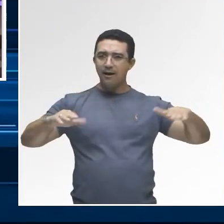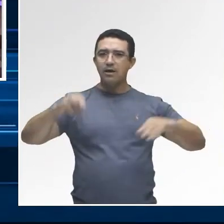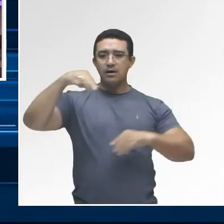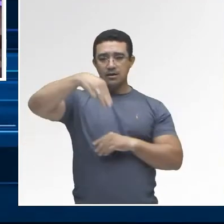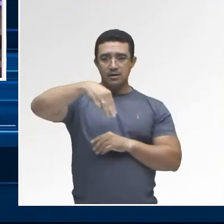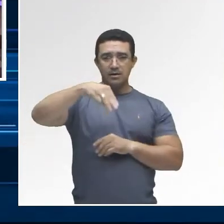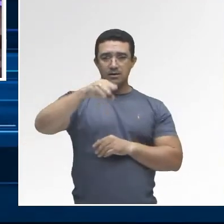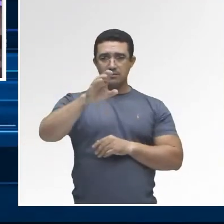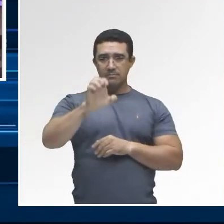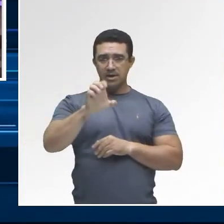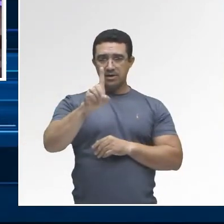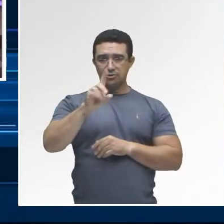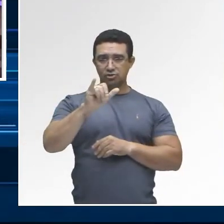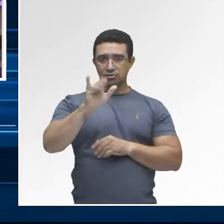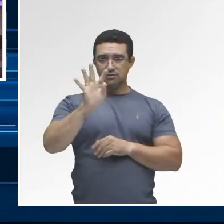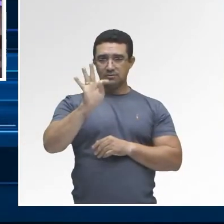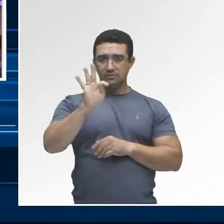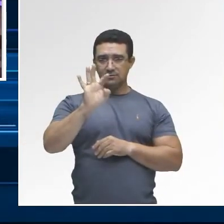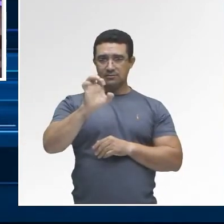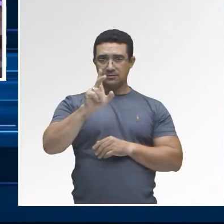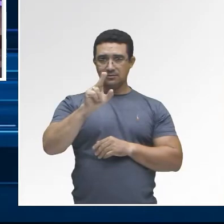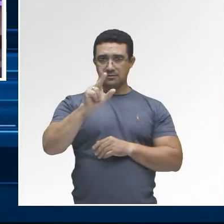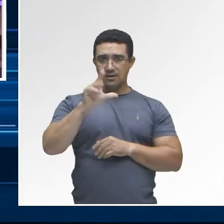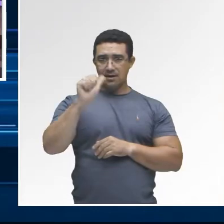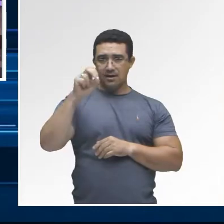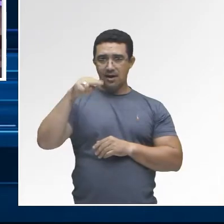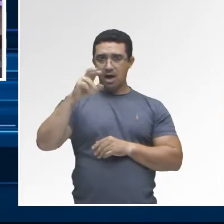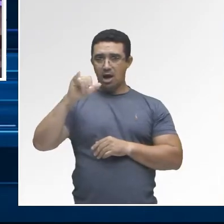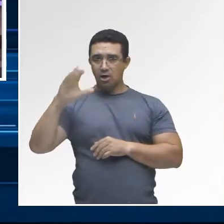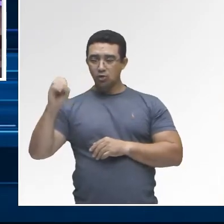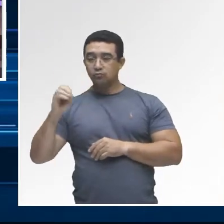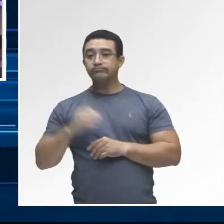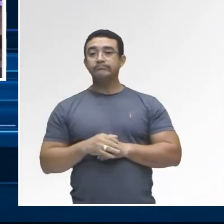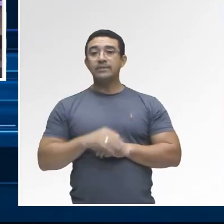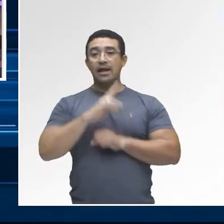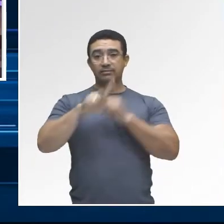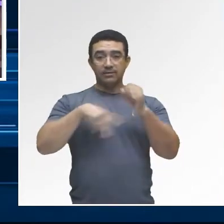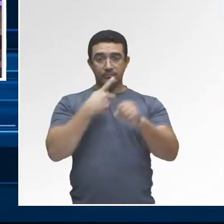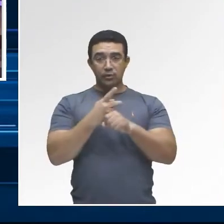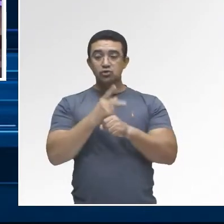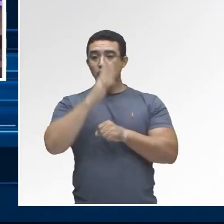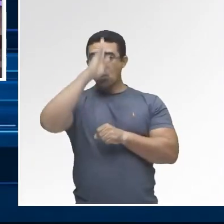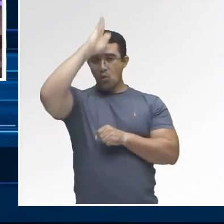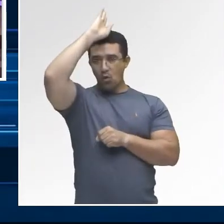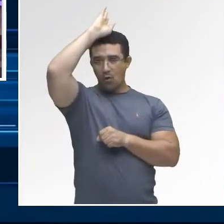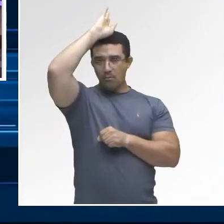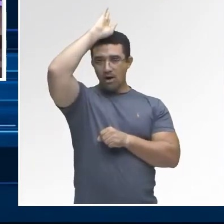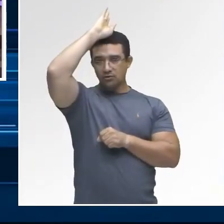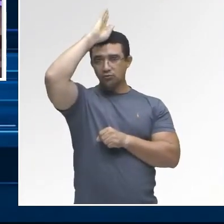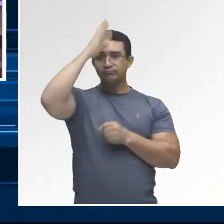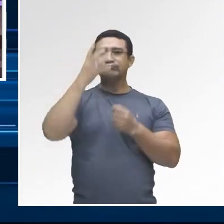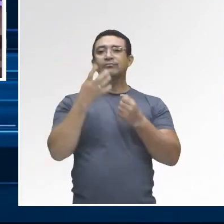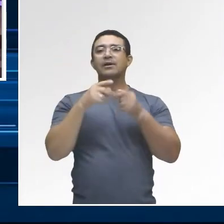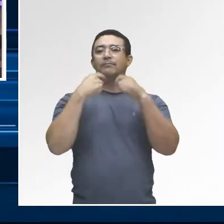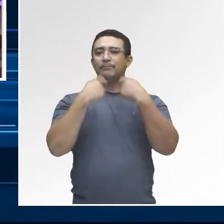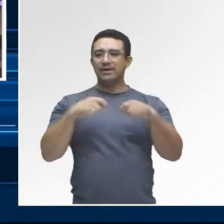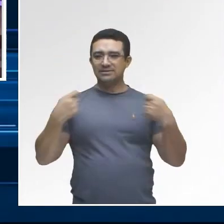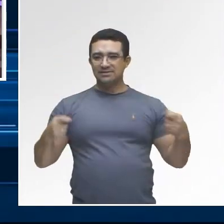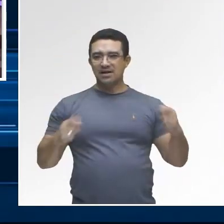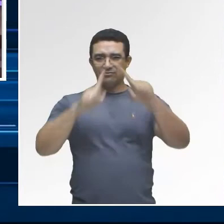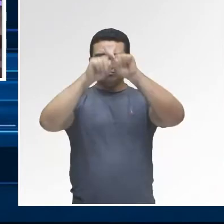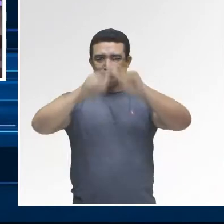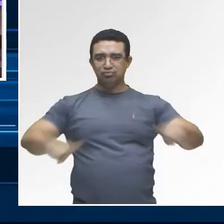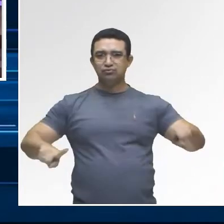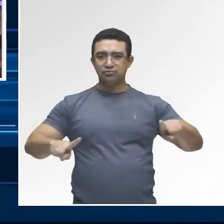dominado pelos cartagineses. Os romanos, para se expandir comercialmente, eles precisam enfrentar os cartagineses, só que eles têm